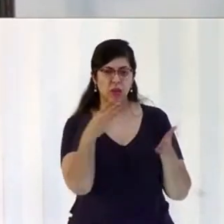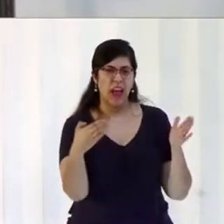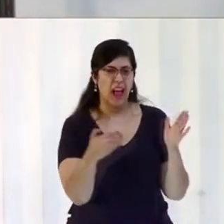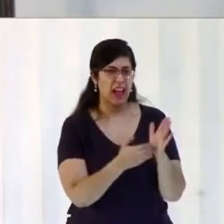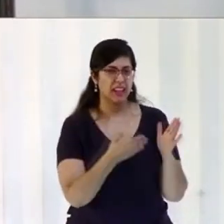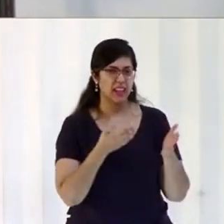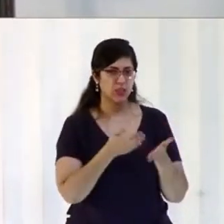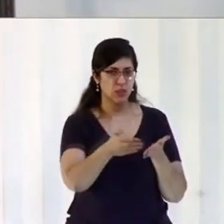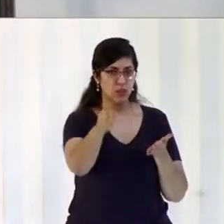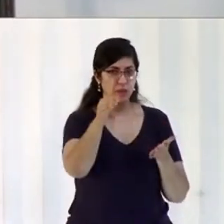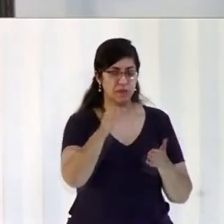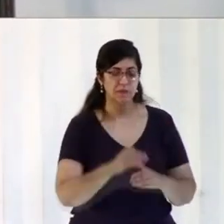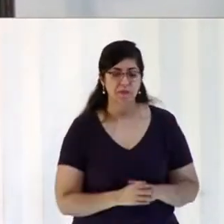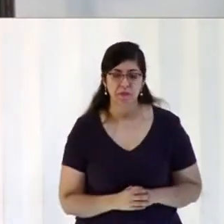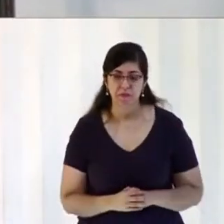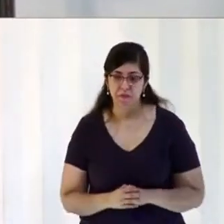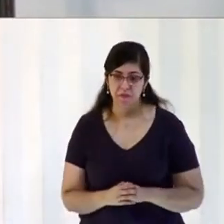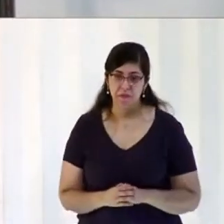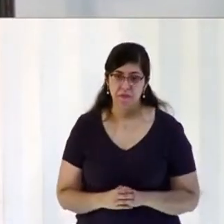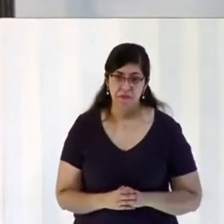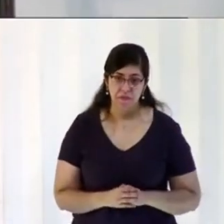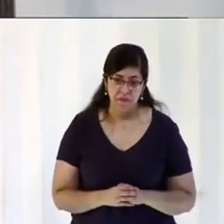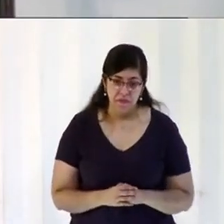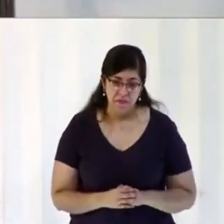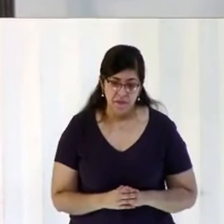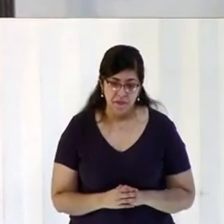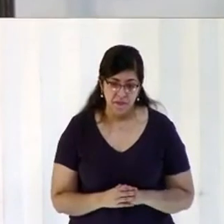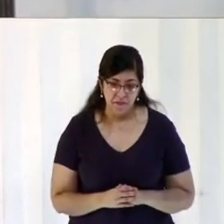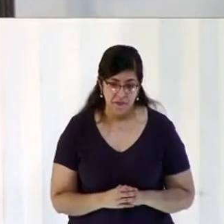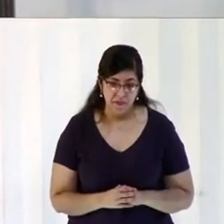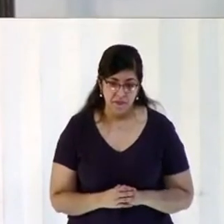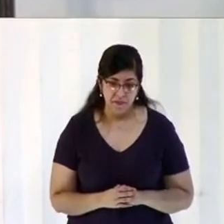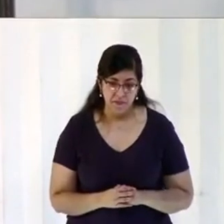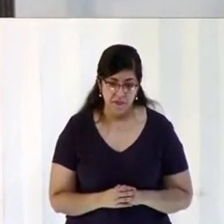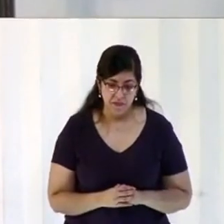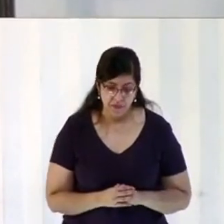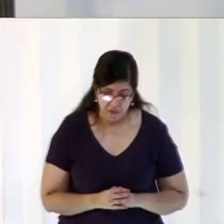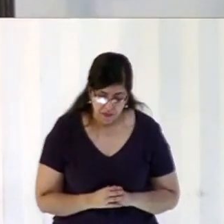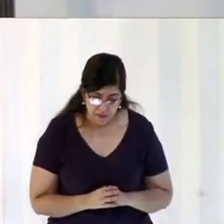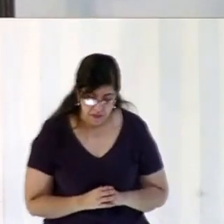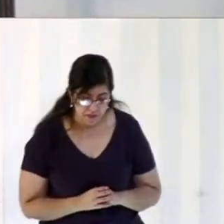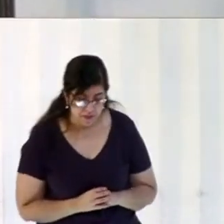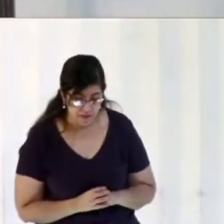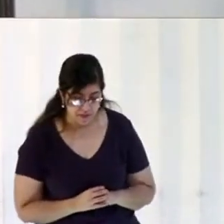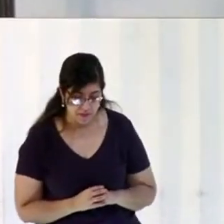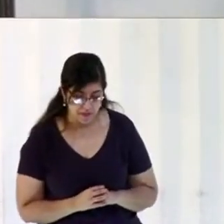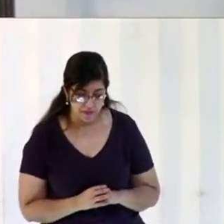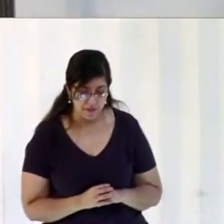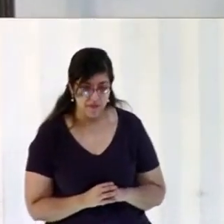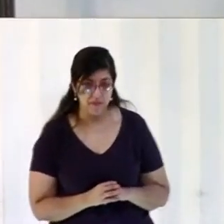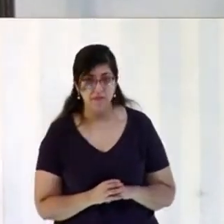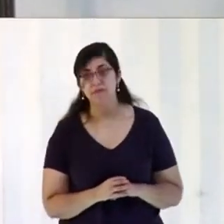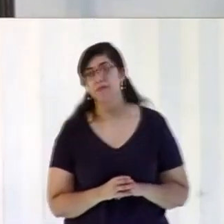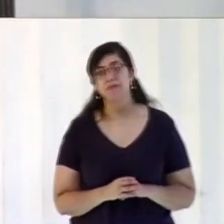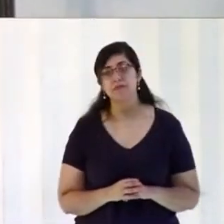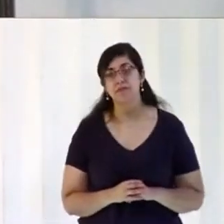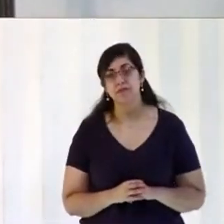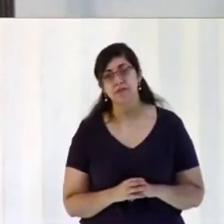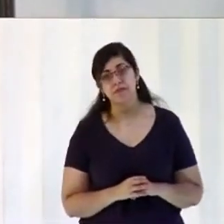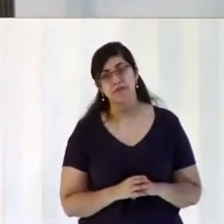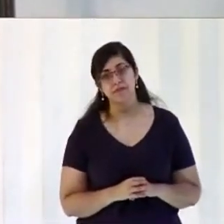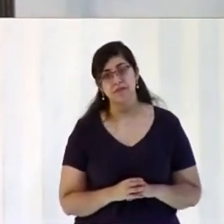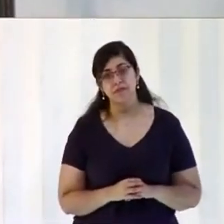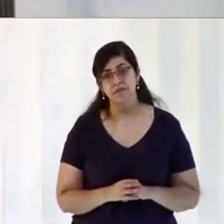em diante. Lucas capítulo 6. Lucas capítulo 6.